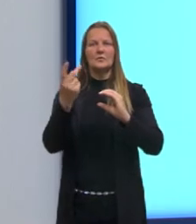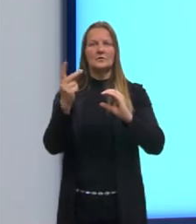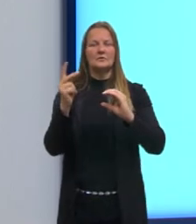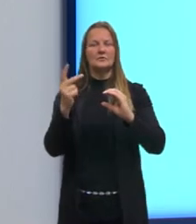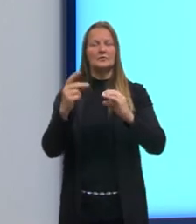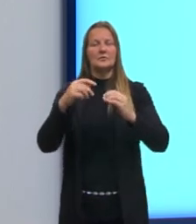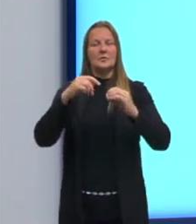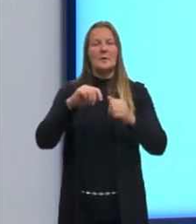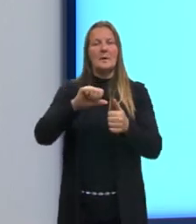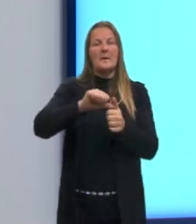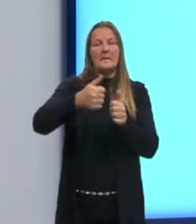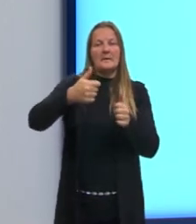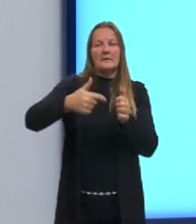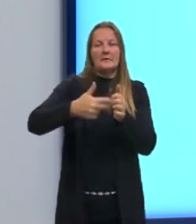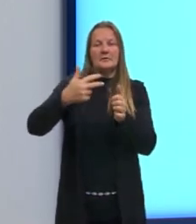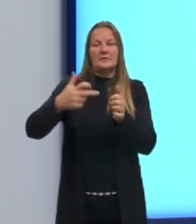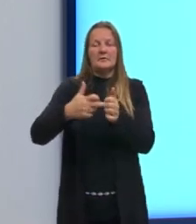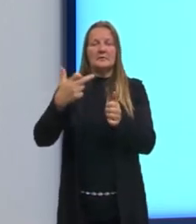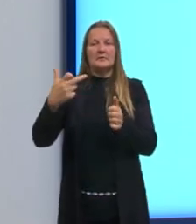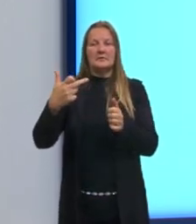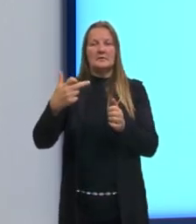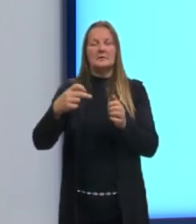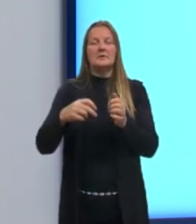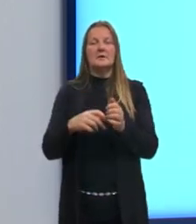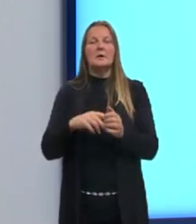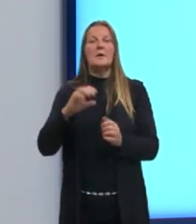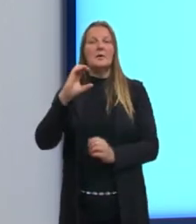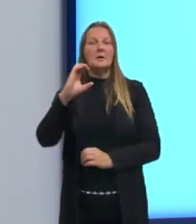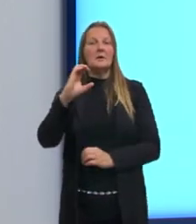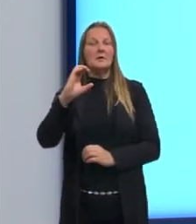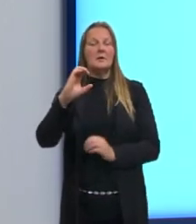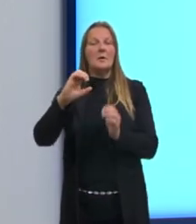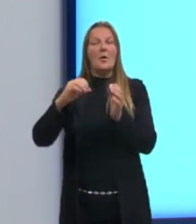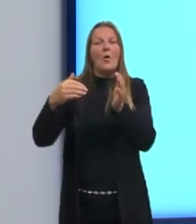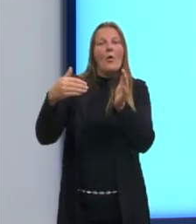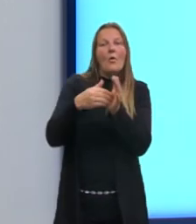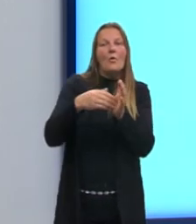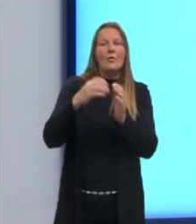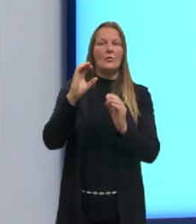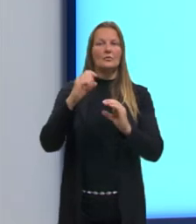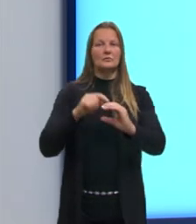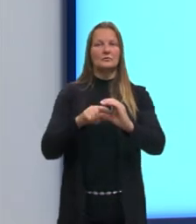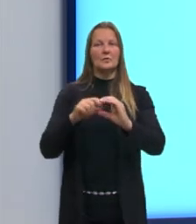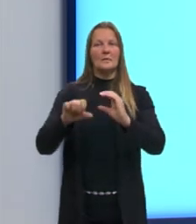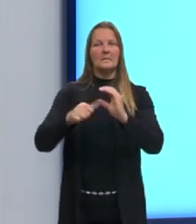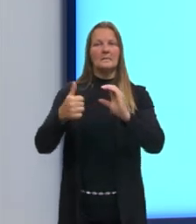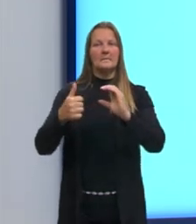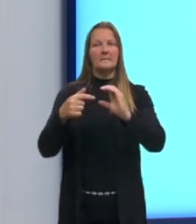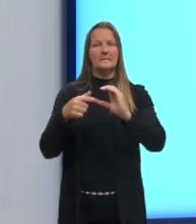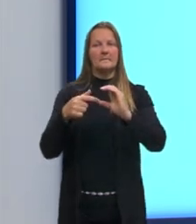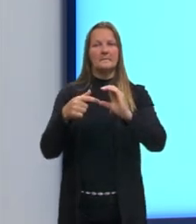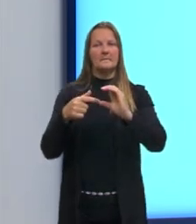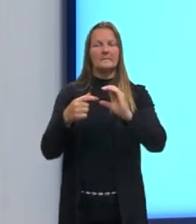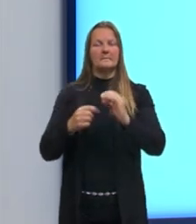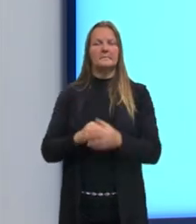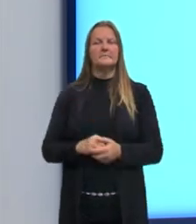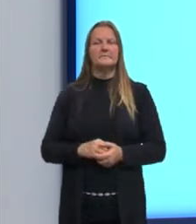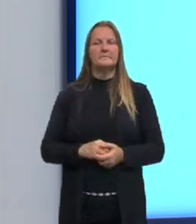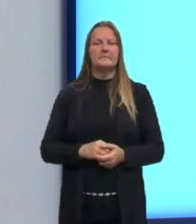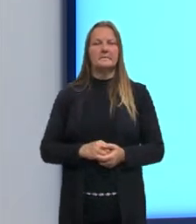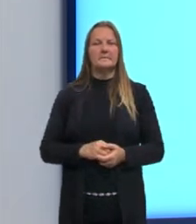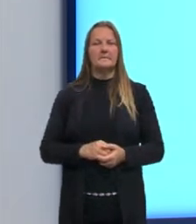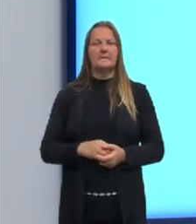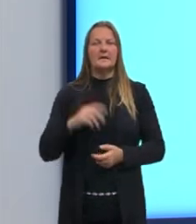terciário depois do secundário e por último vai sair do carbono primário para entender onde vai entrar o